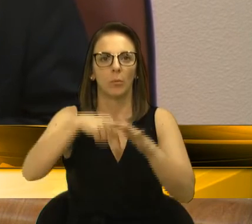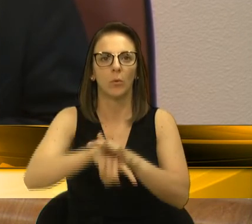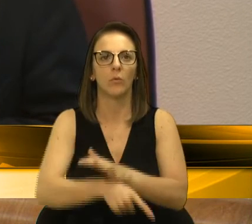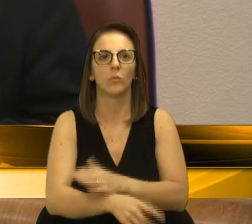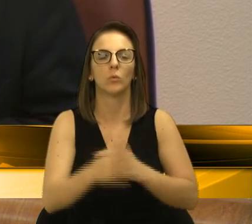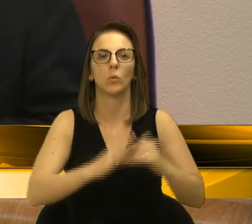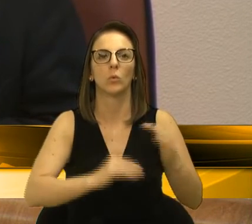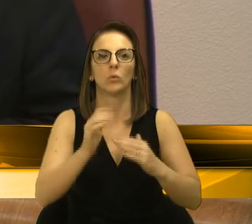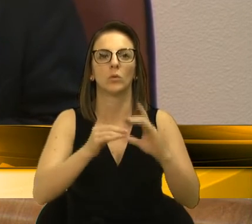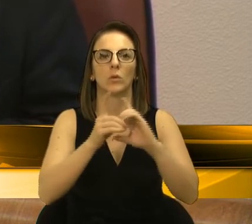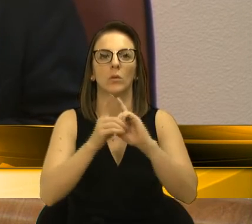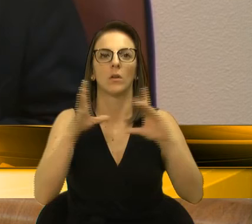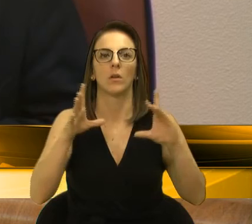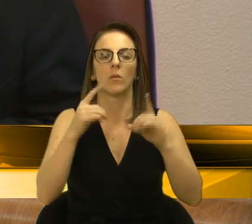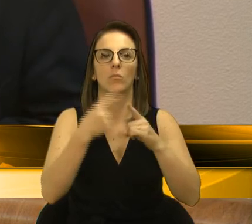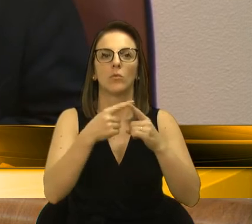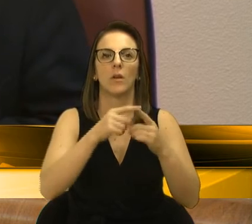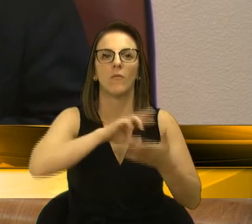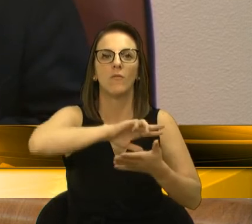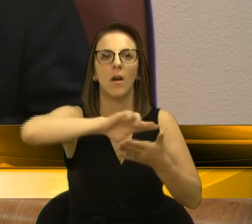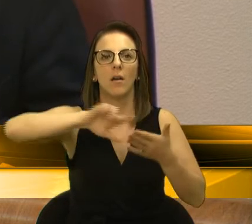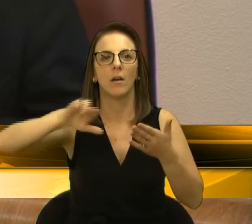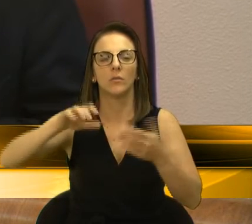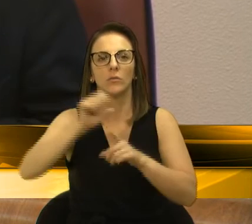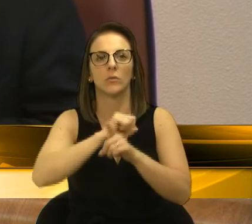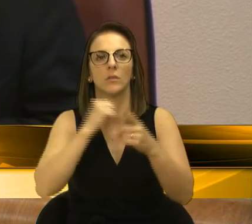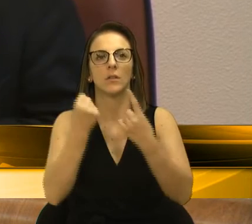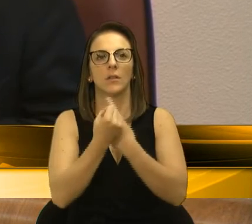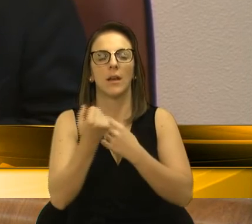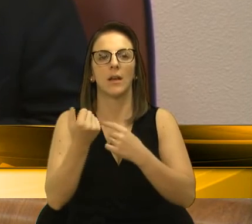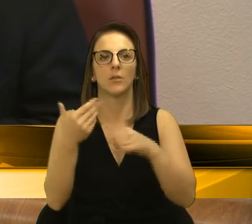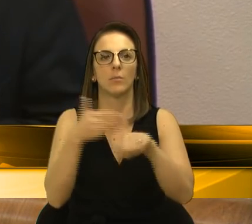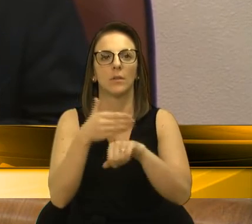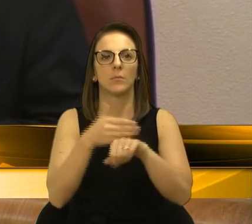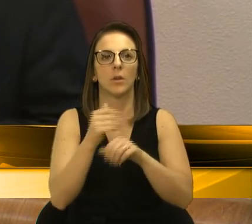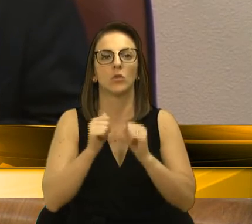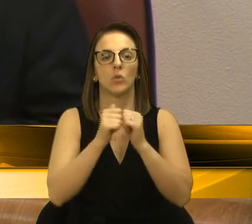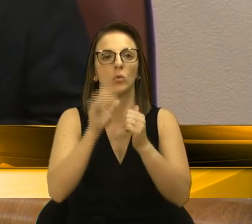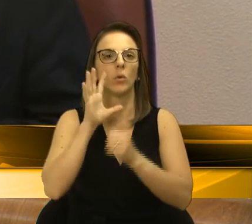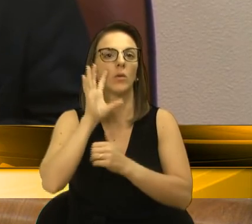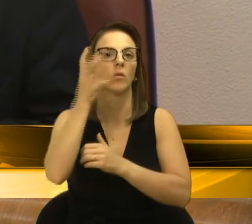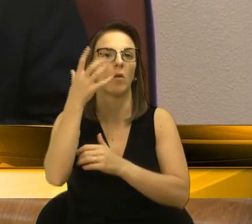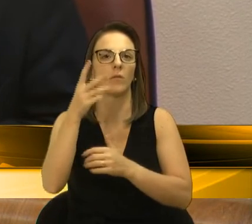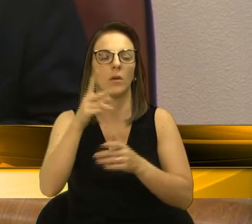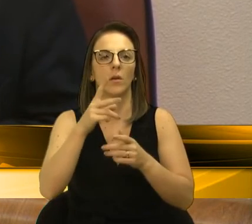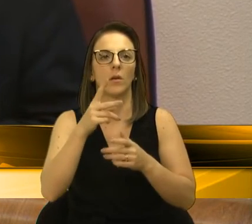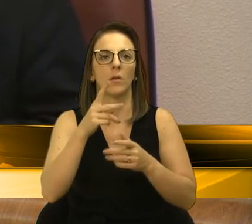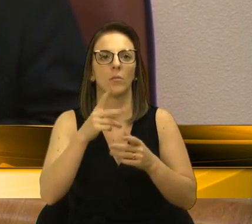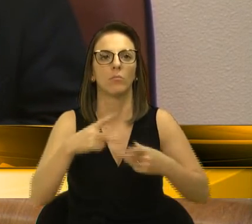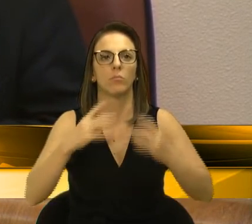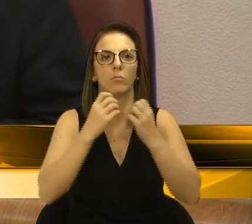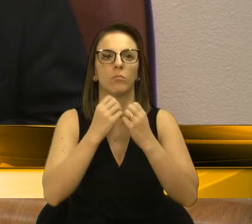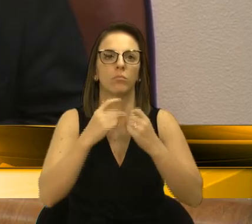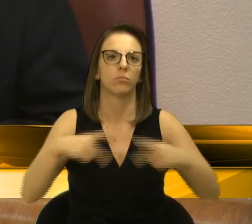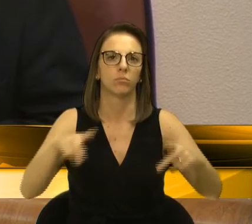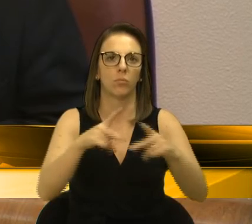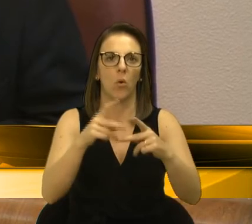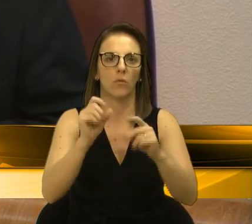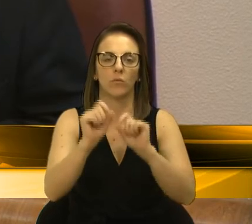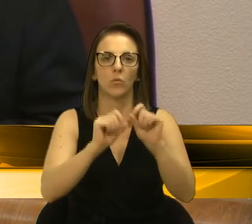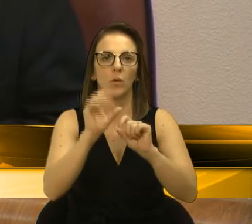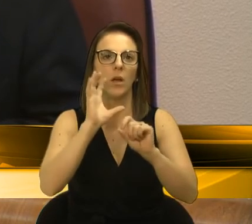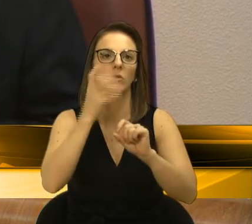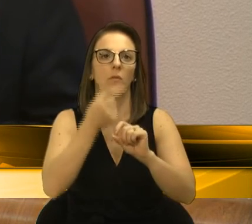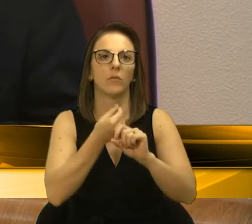já que vários setores da sociedade são incorporados no processo das decisões públicas, ampliando-se a representação